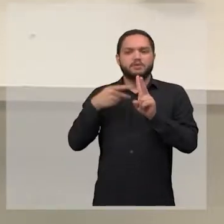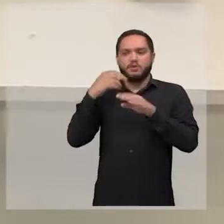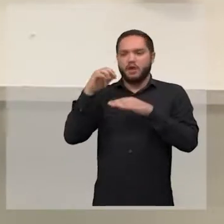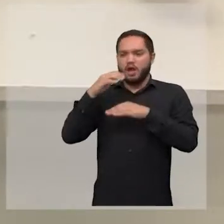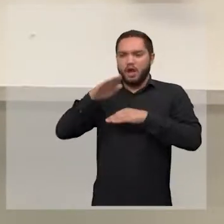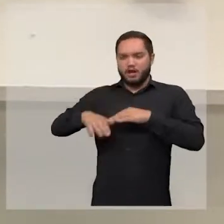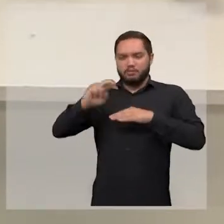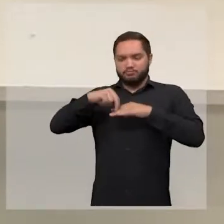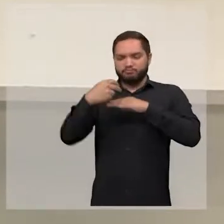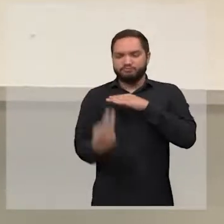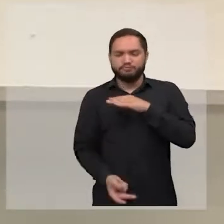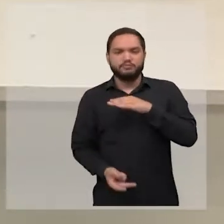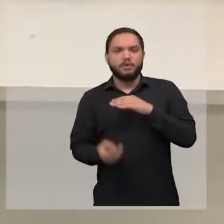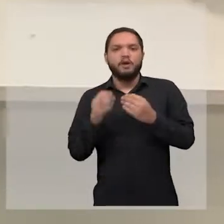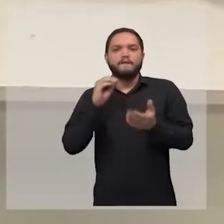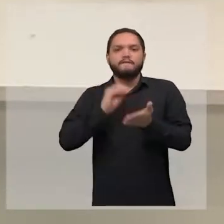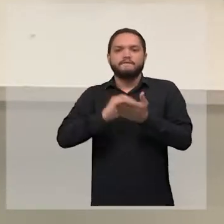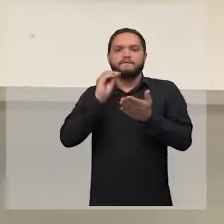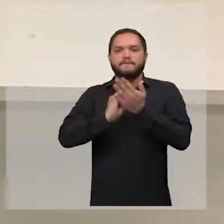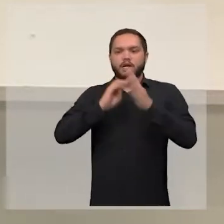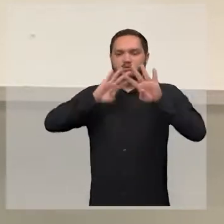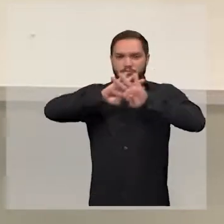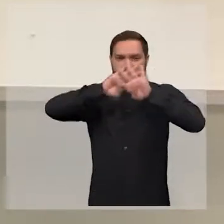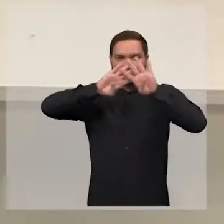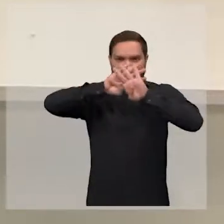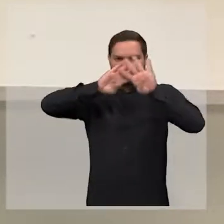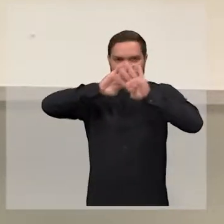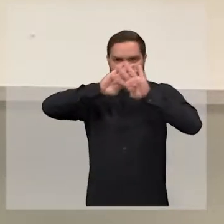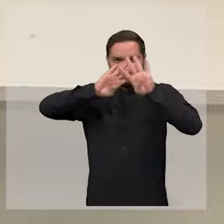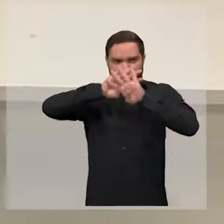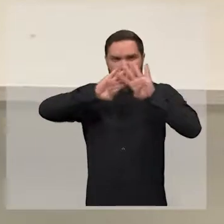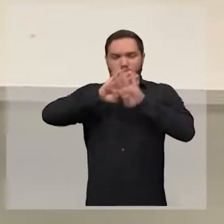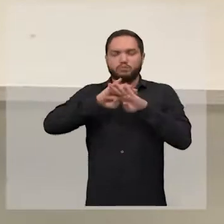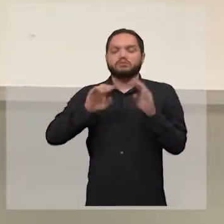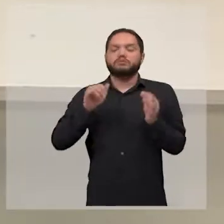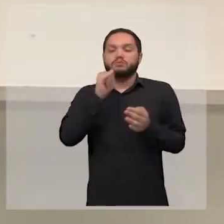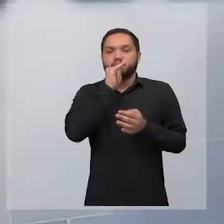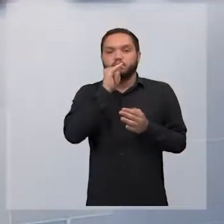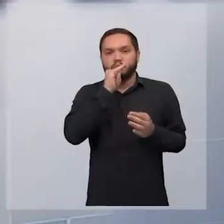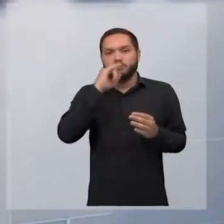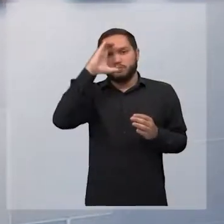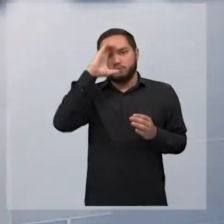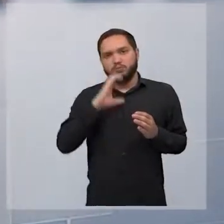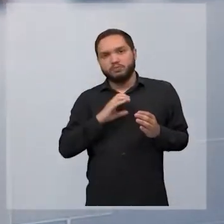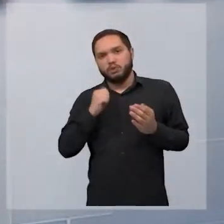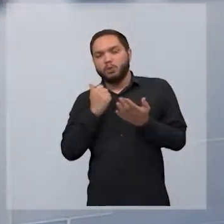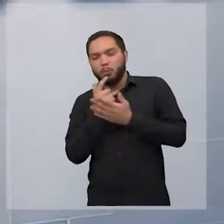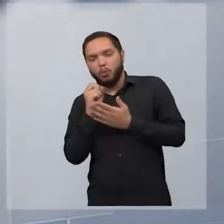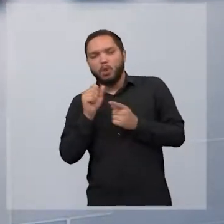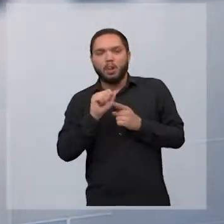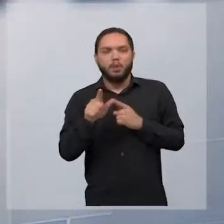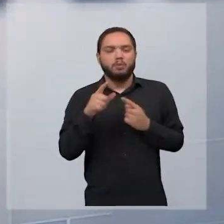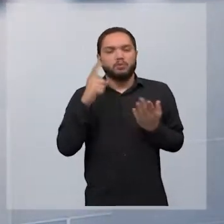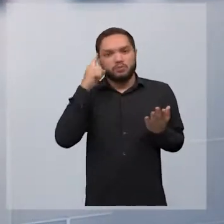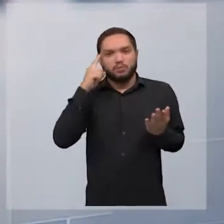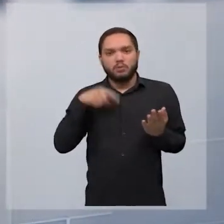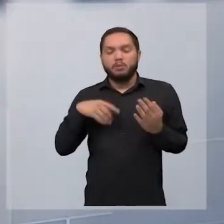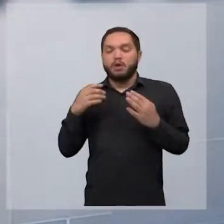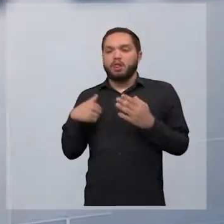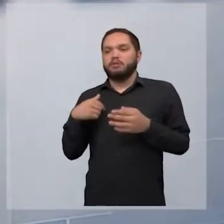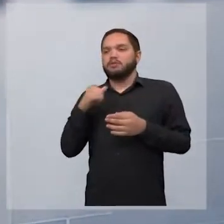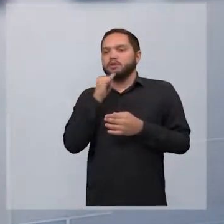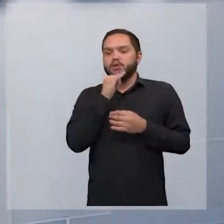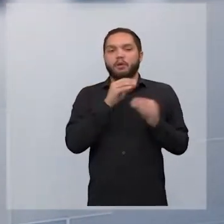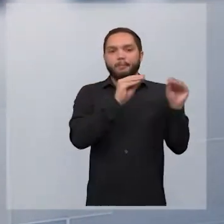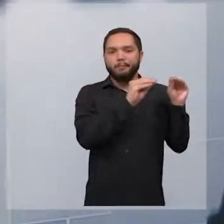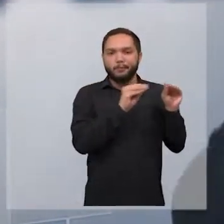de proteção na... Pronto, é porque no na terraço verdade, eu ali vou dar na um exemplo, janela, um né? cidadão daquele ou comprou ou alugou. Mas ele chegou, se ele tiver condição,